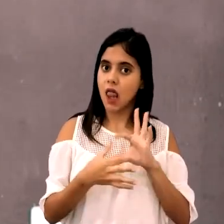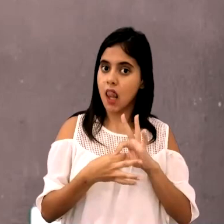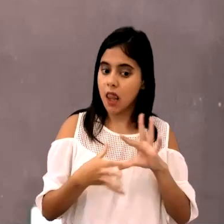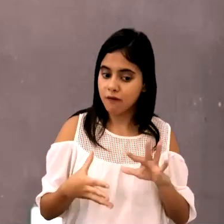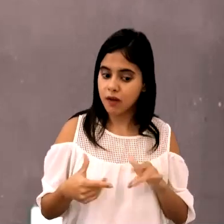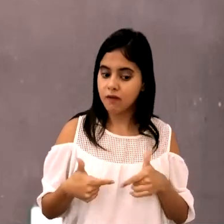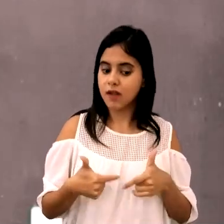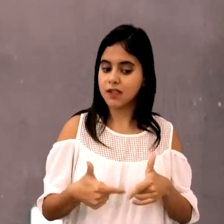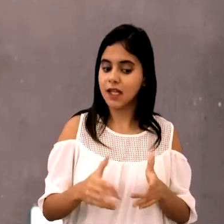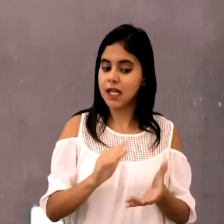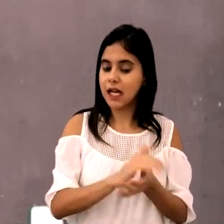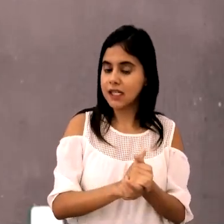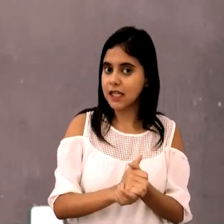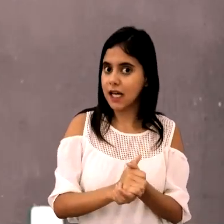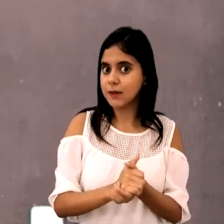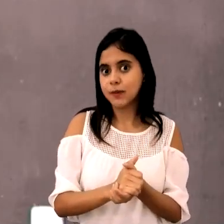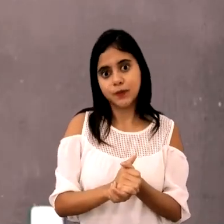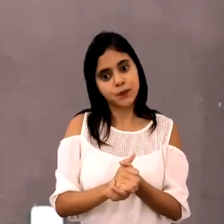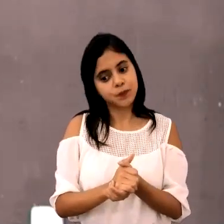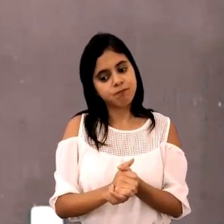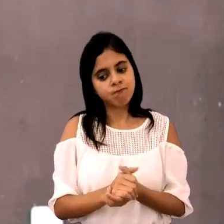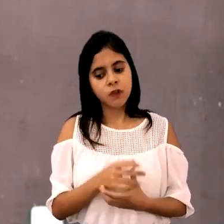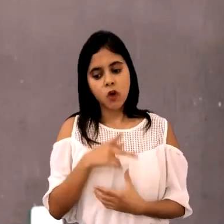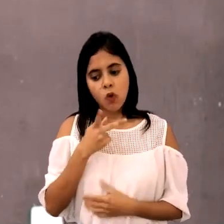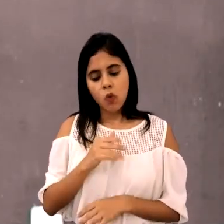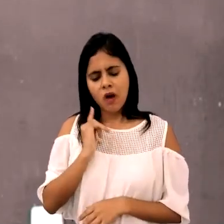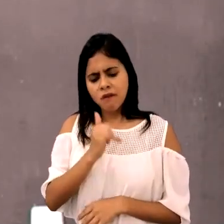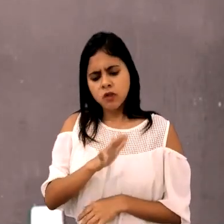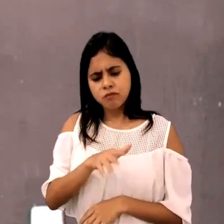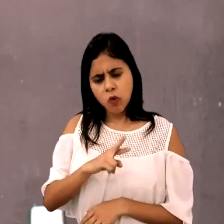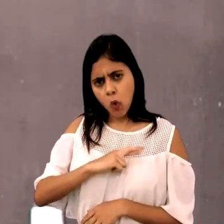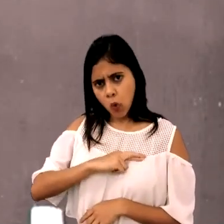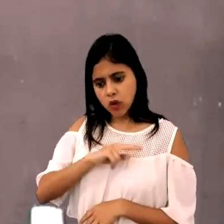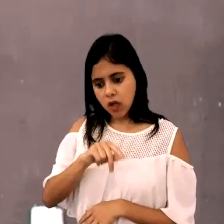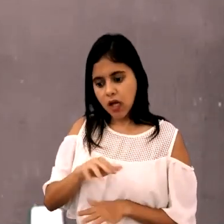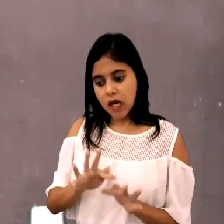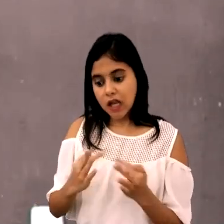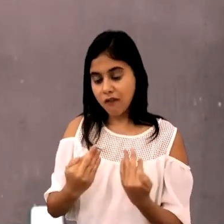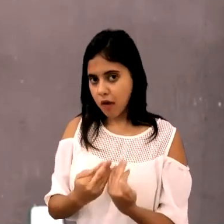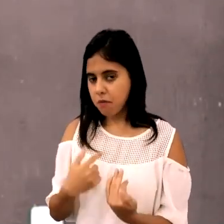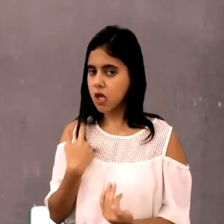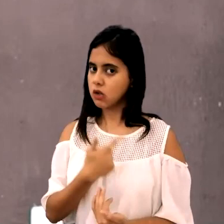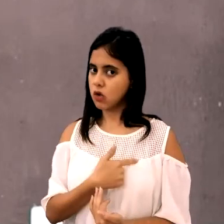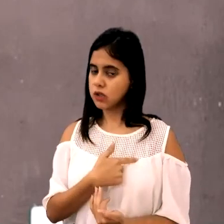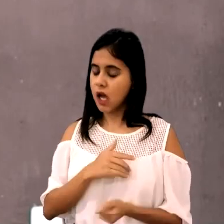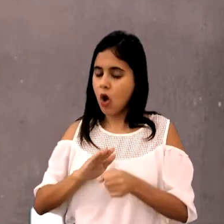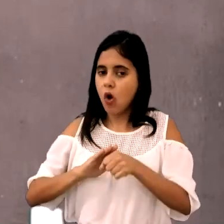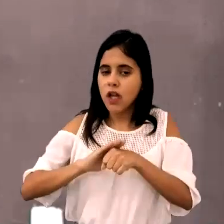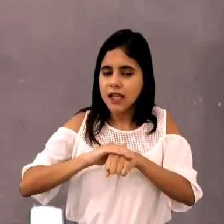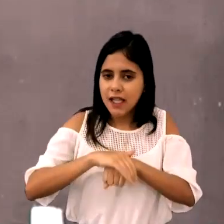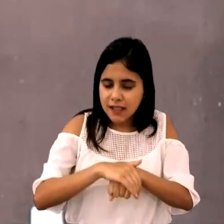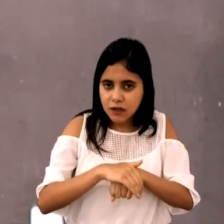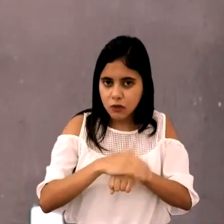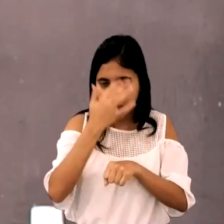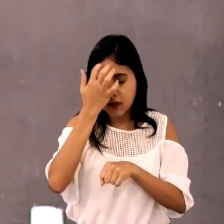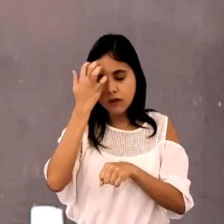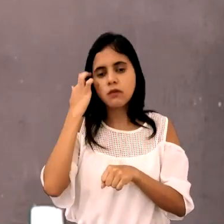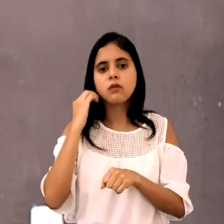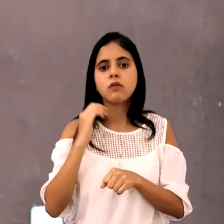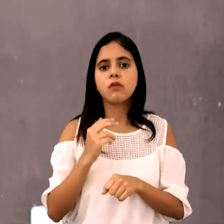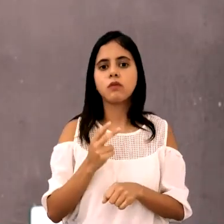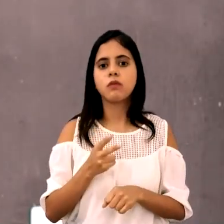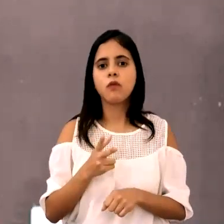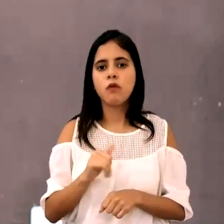ação. Então ela disse, olha, ele é um dos nossos parentes. Aí ela continua no verso 2, eis que esta noite ele